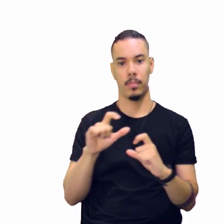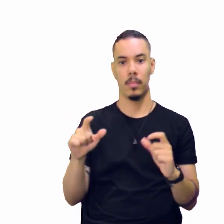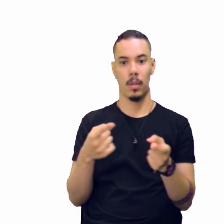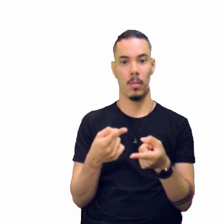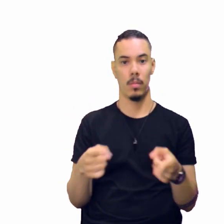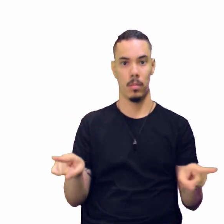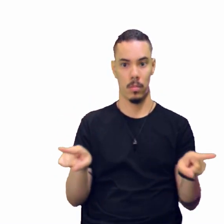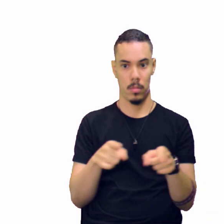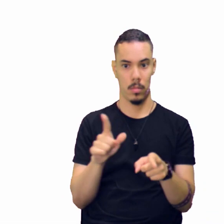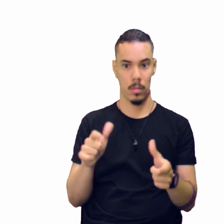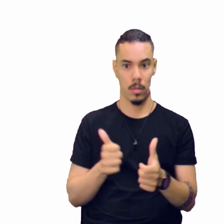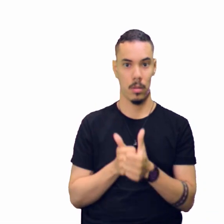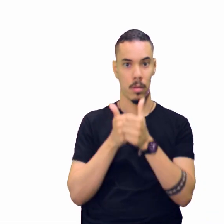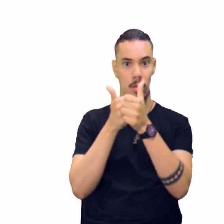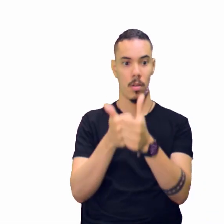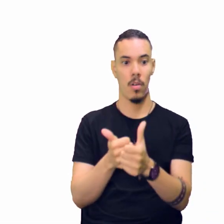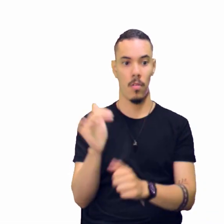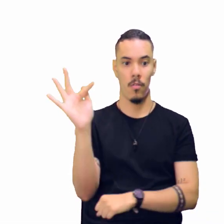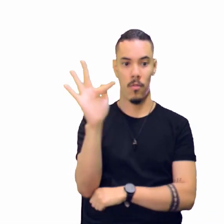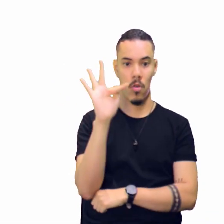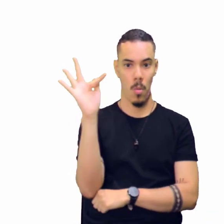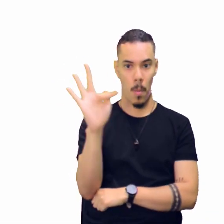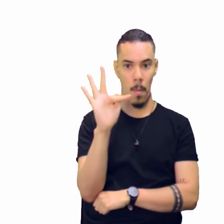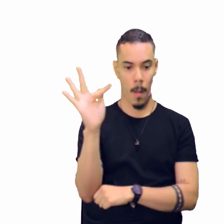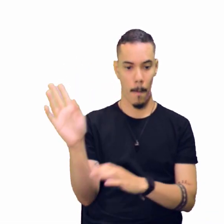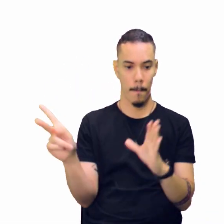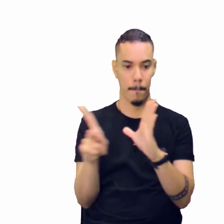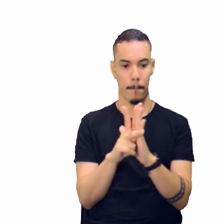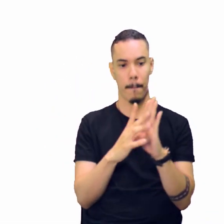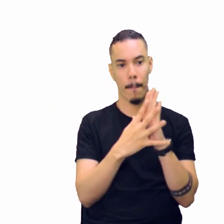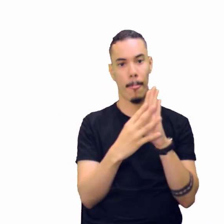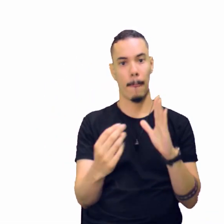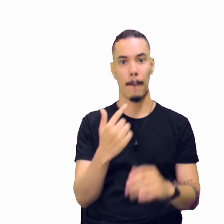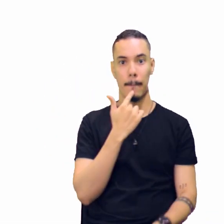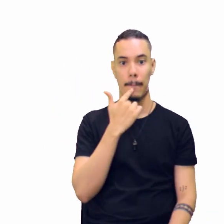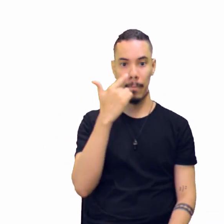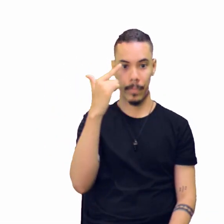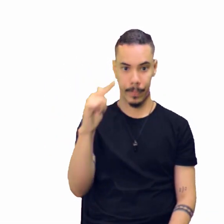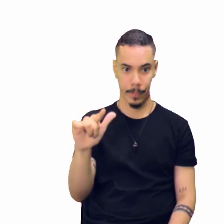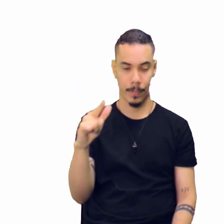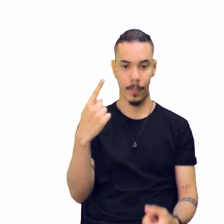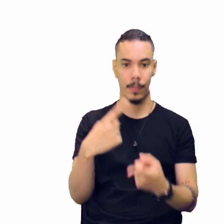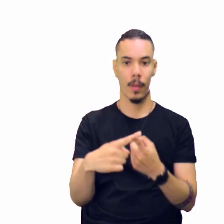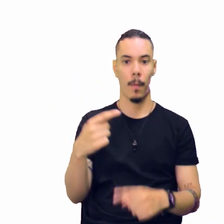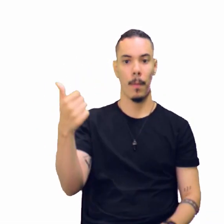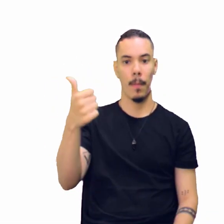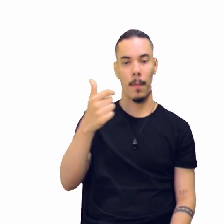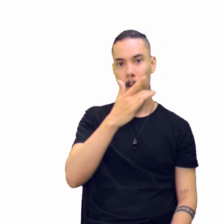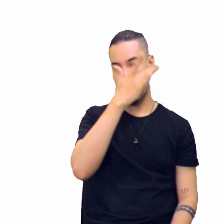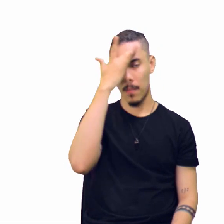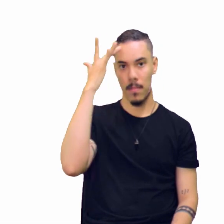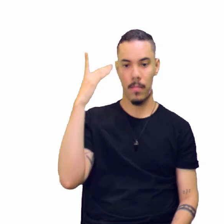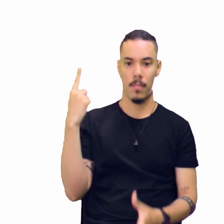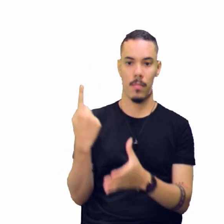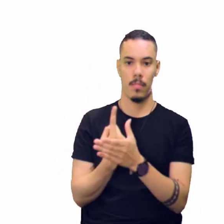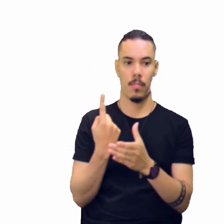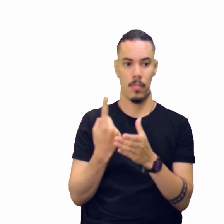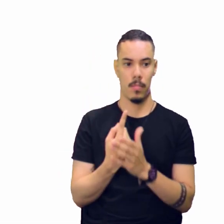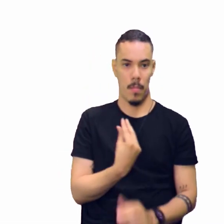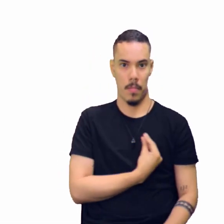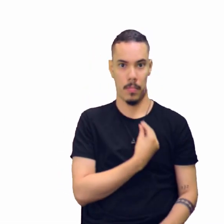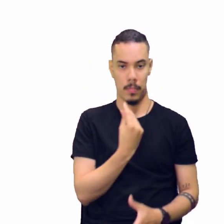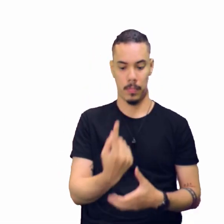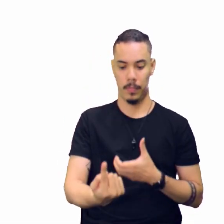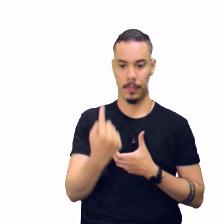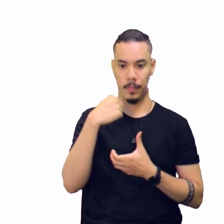está totalmente de acordo com a norma culta e padrão da língua, em se tratando da primeira pessoa do singular presente